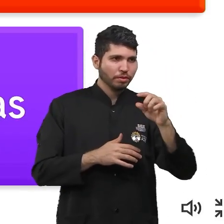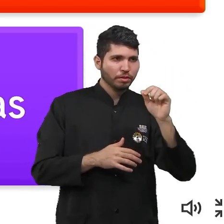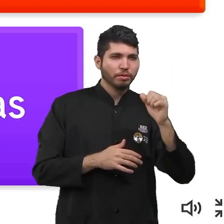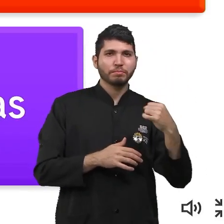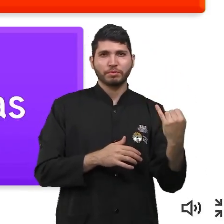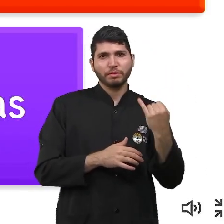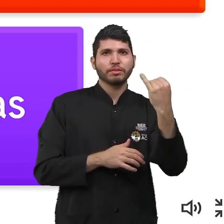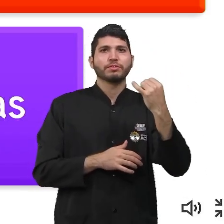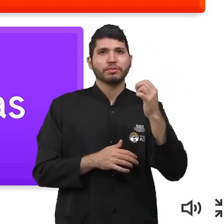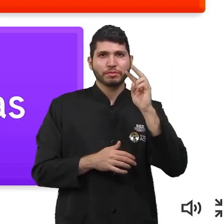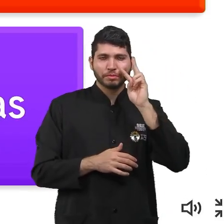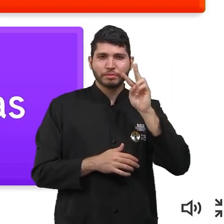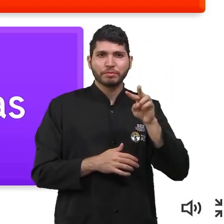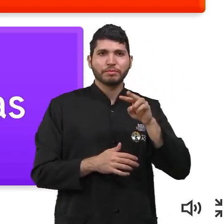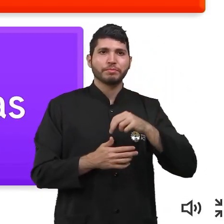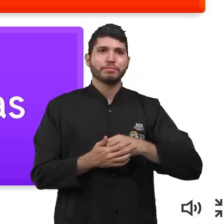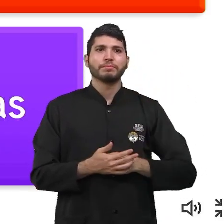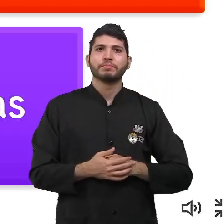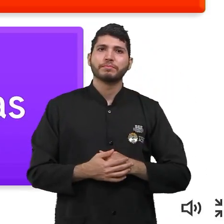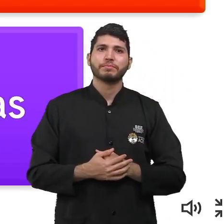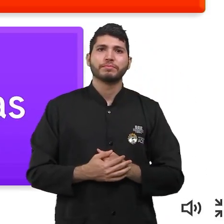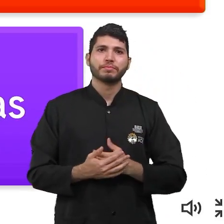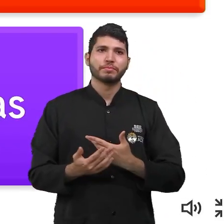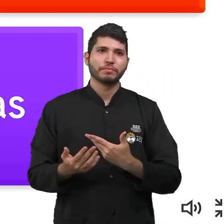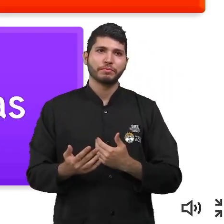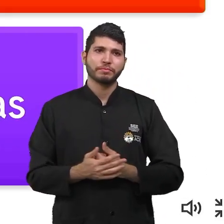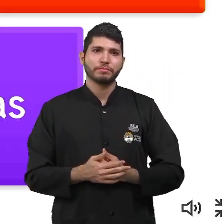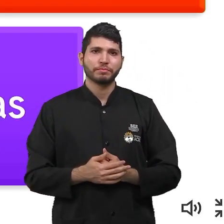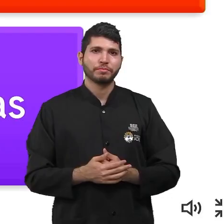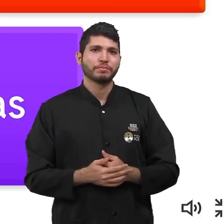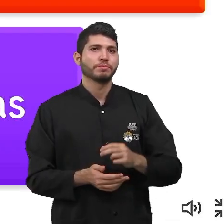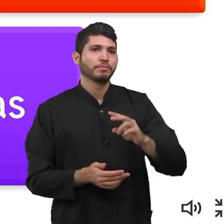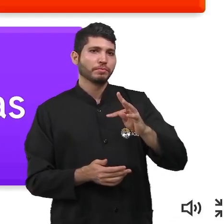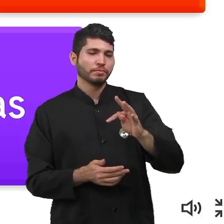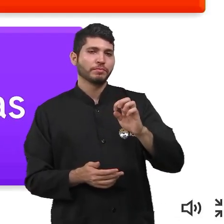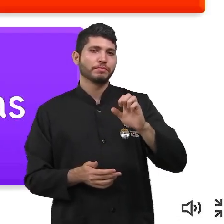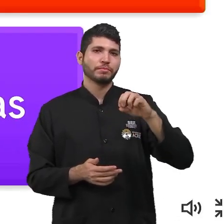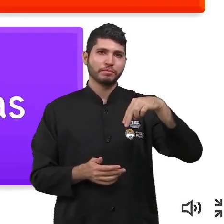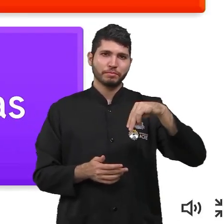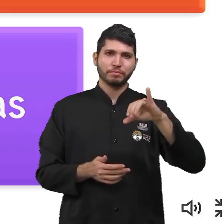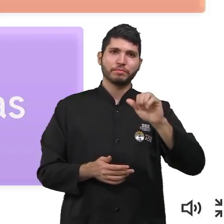É ele é o quê? Ele tinha 8 anos.